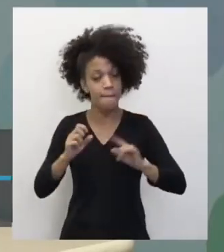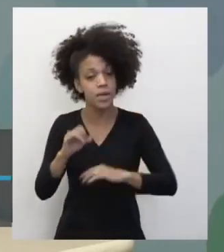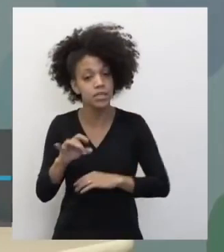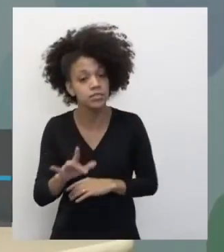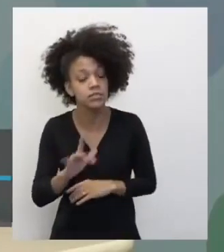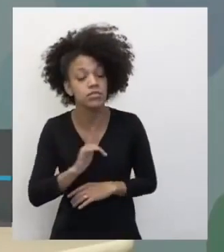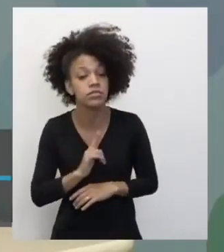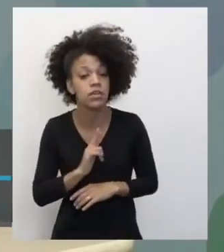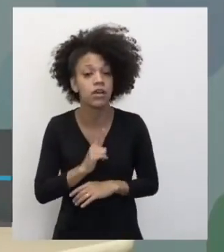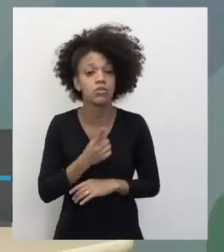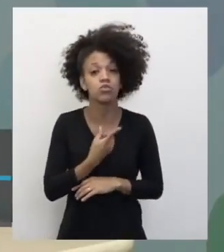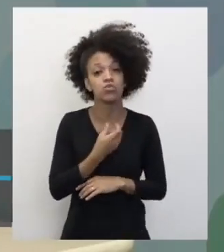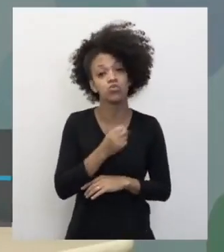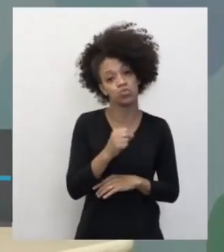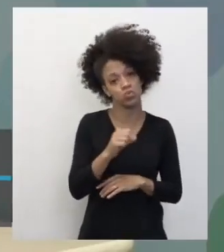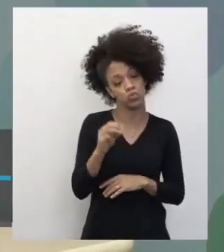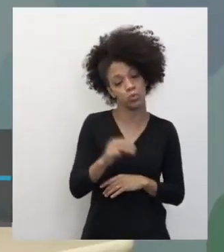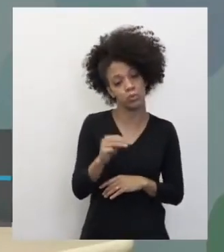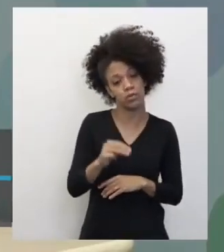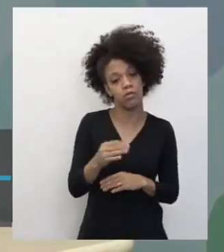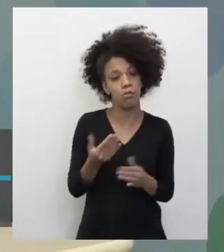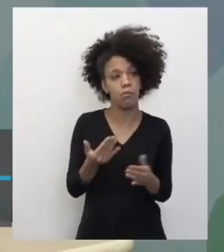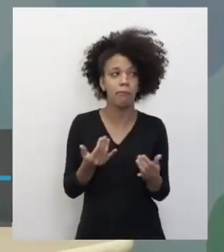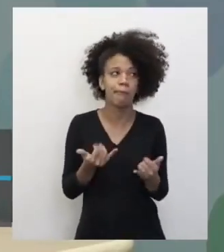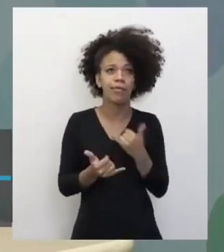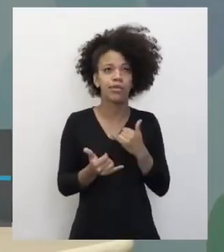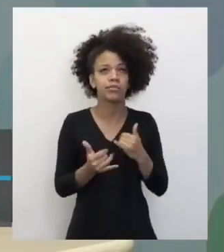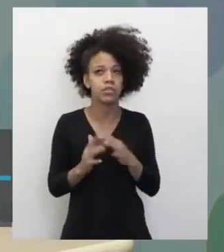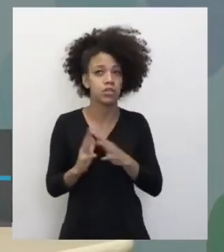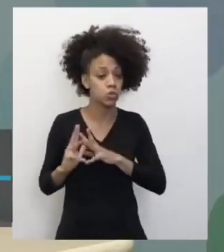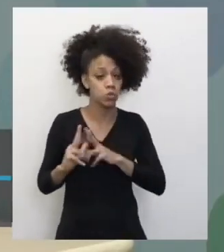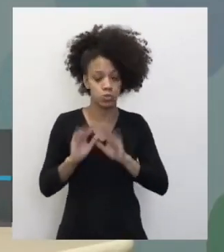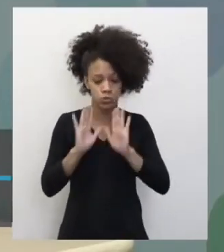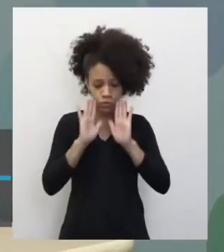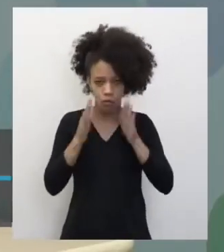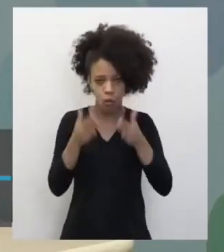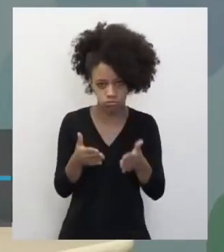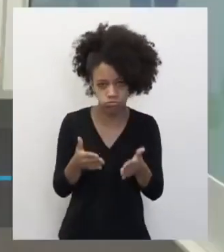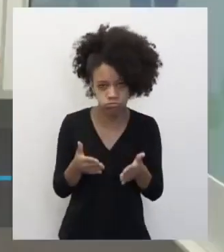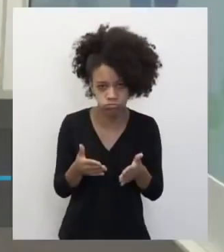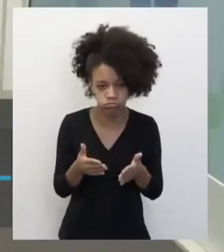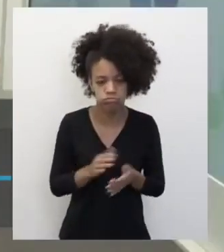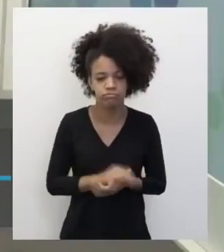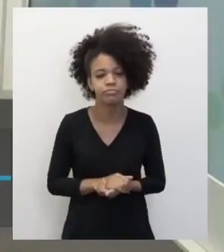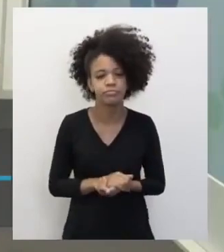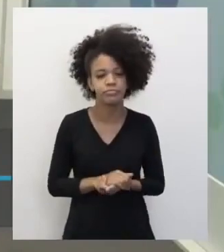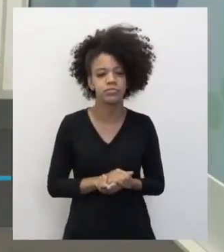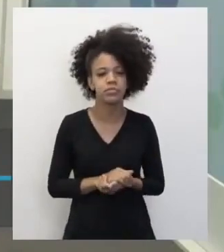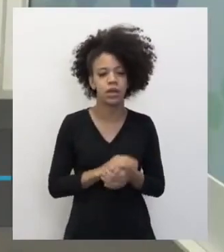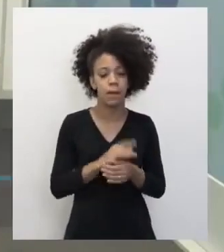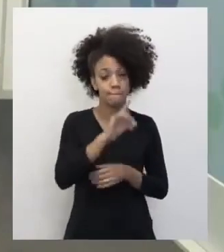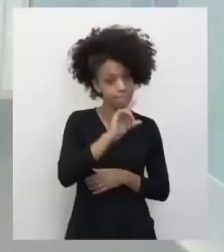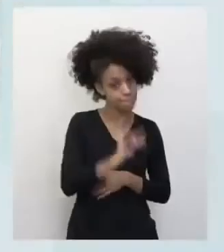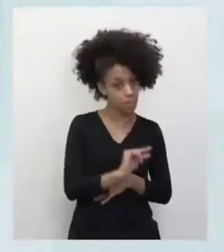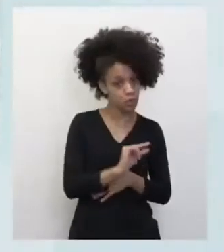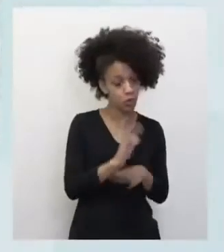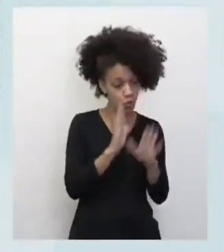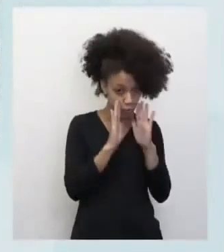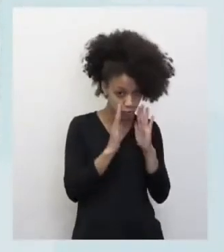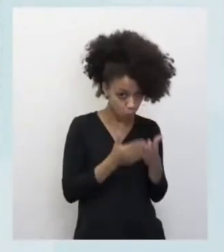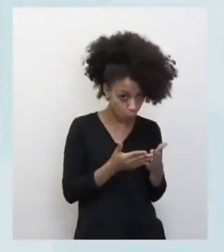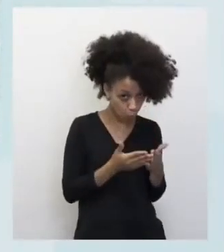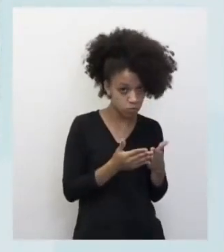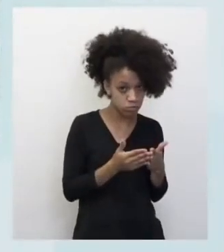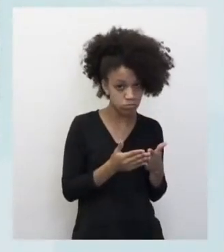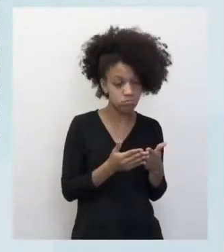uma lente 18 milímetros, vai parecer que tudo está em foco. Tá, ok. Então, vamos lá. Quanto menor, então, o ângulo de visão, menor será